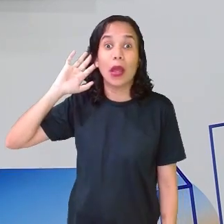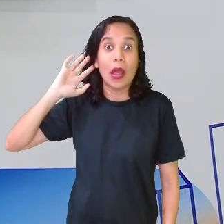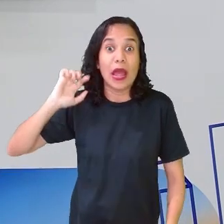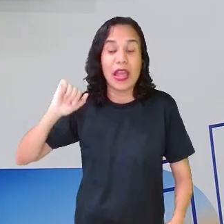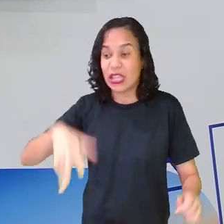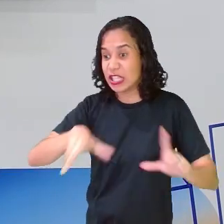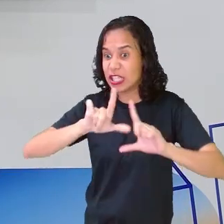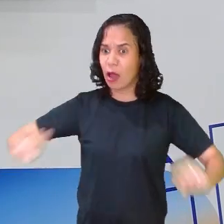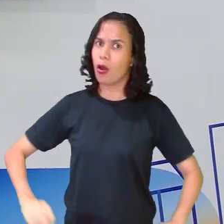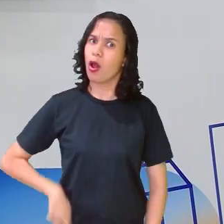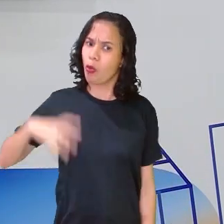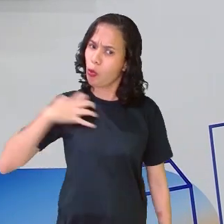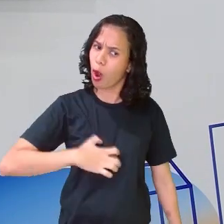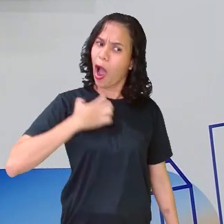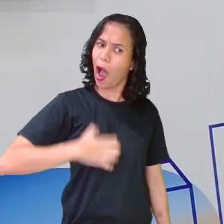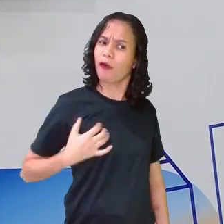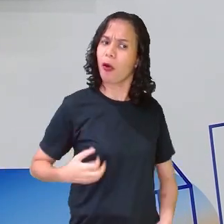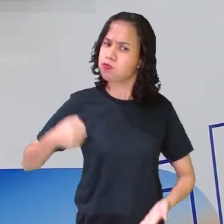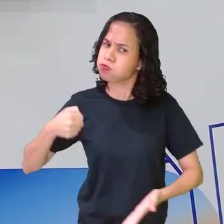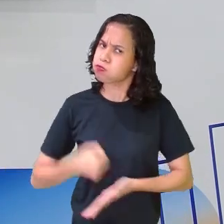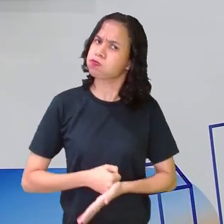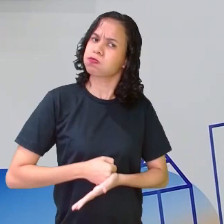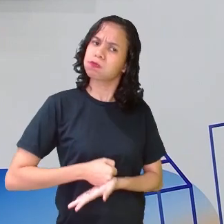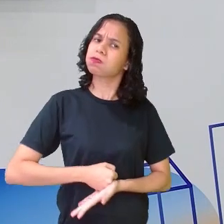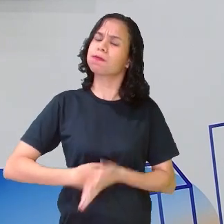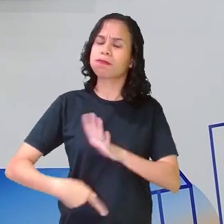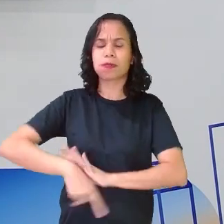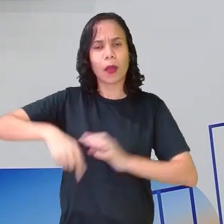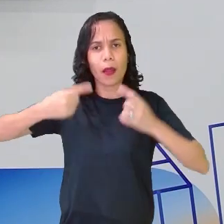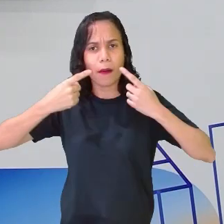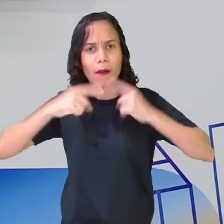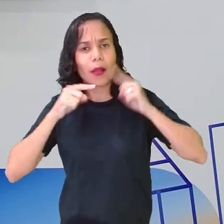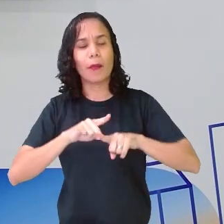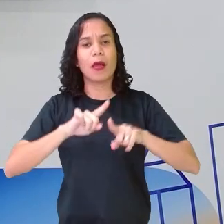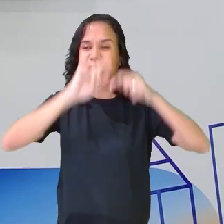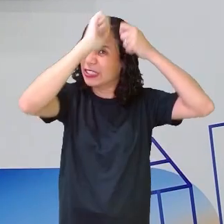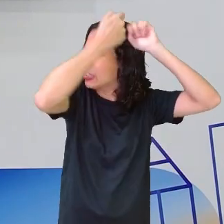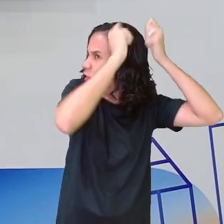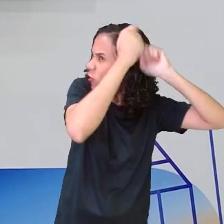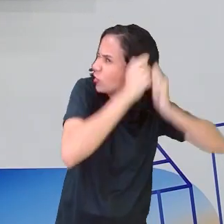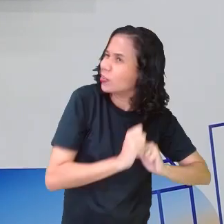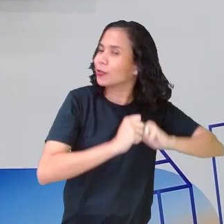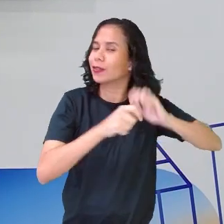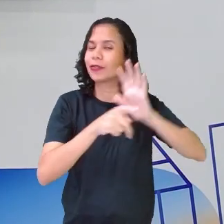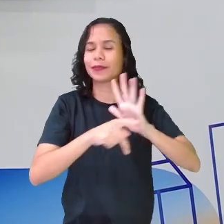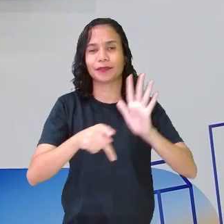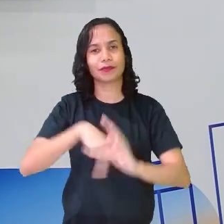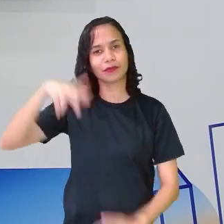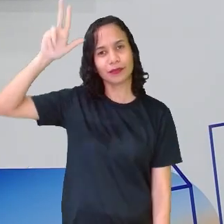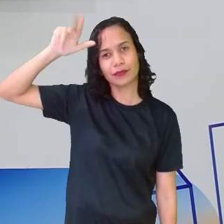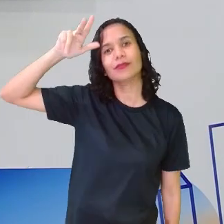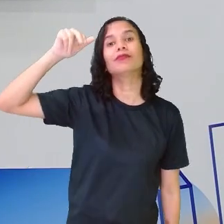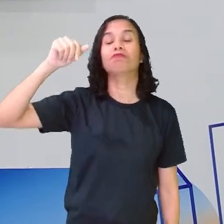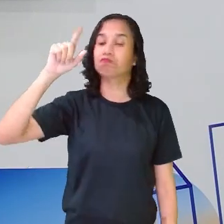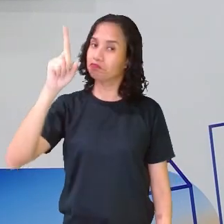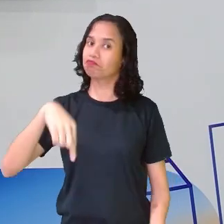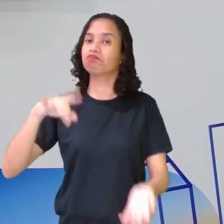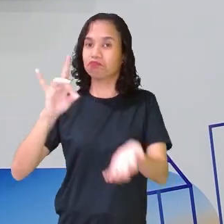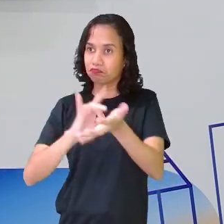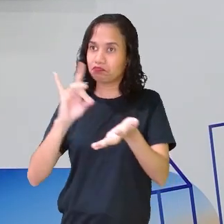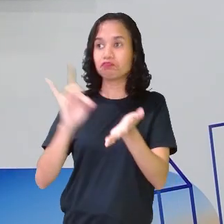E sai zangada fazendo essas trelas aí de amarrar, de fazer trança na crina dos cavalos.